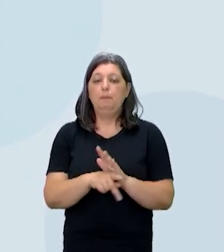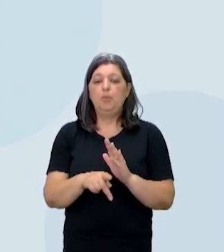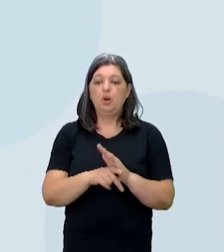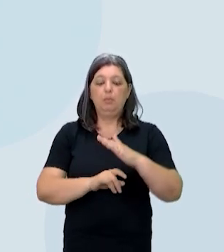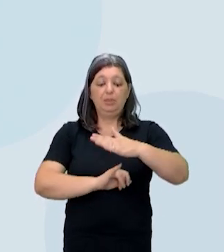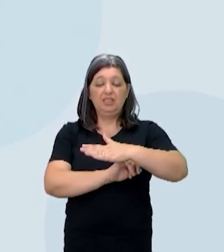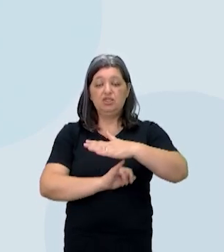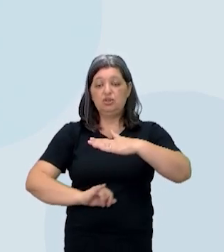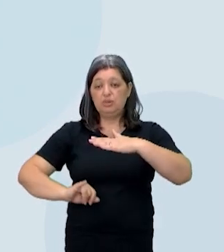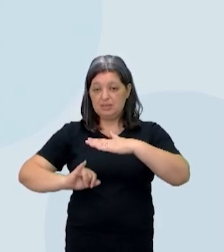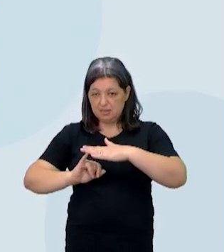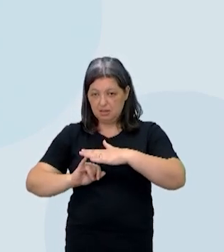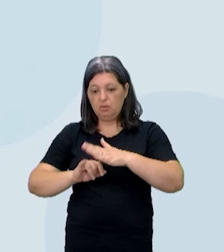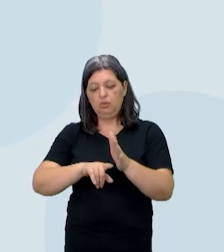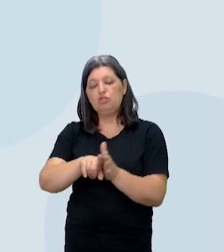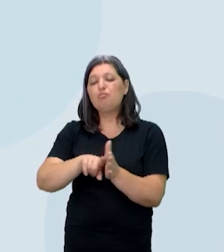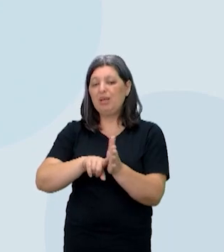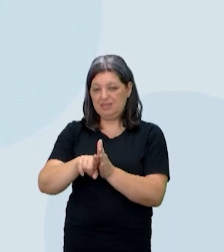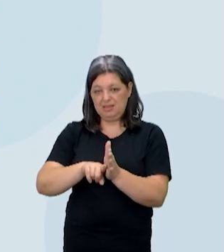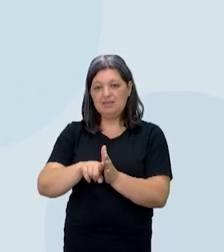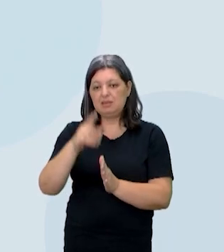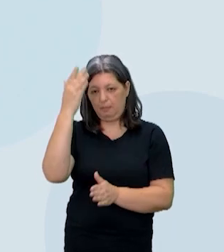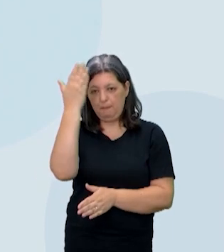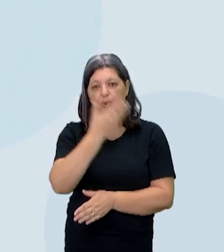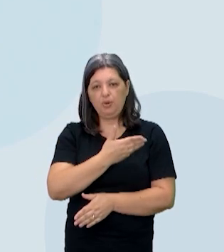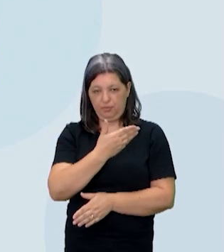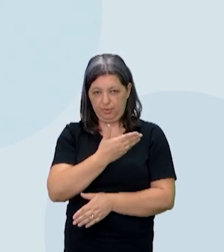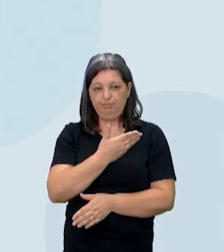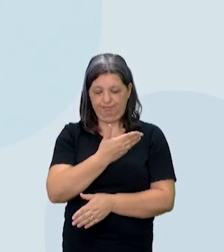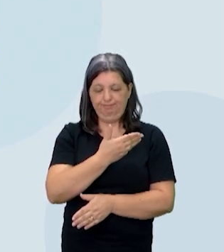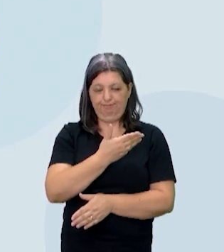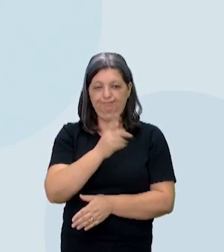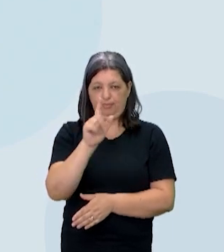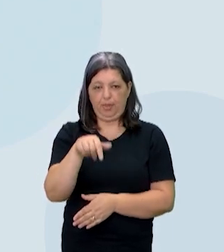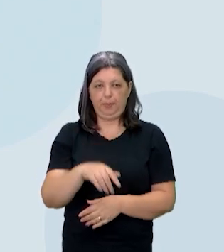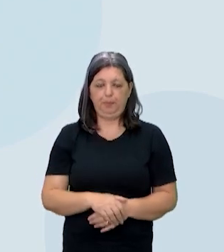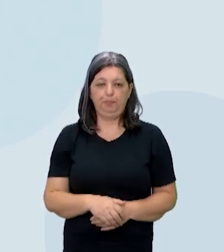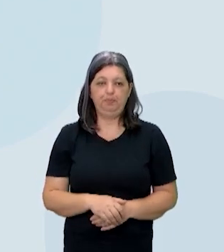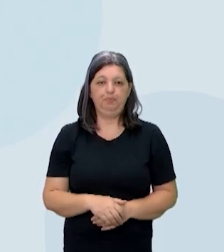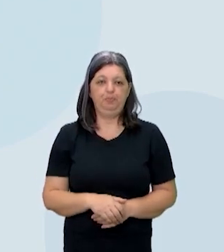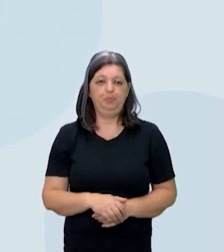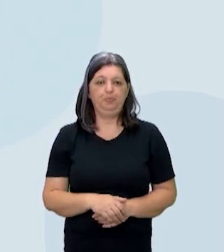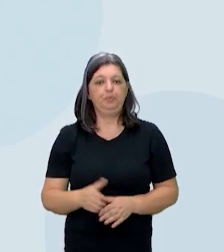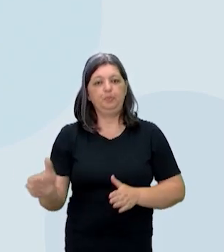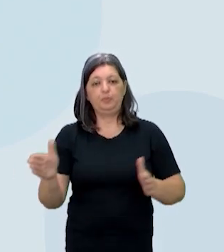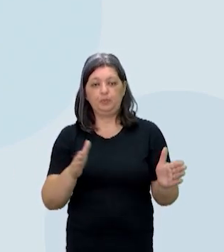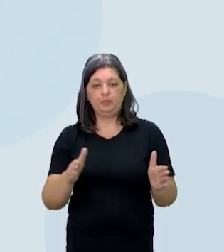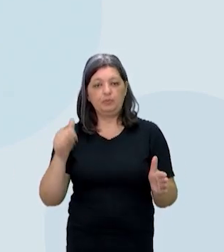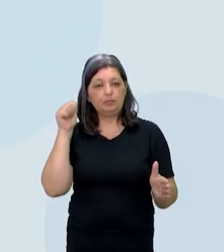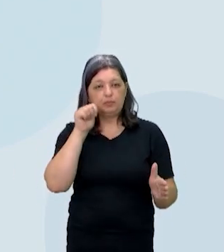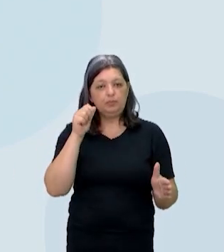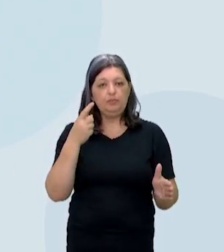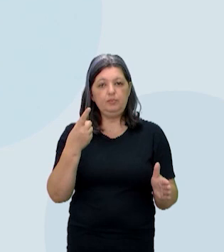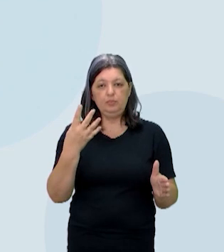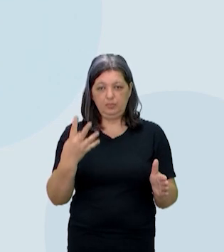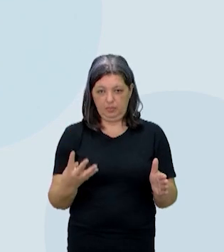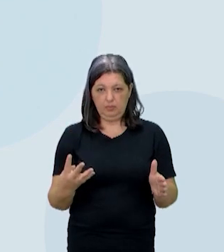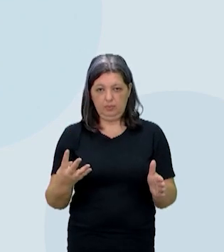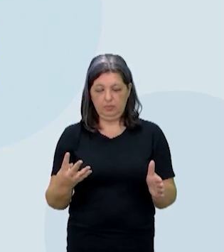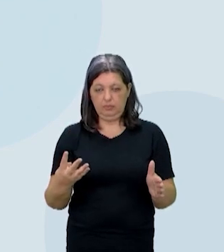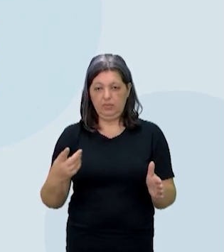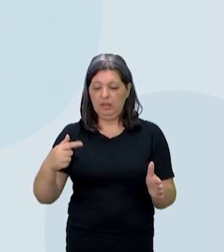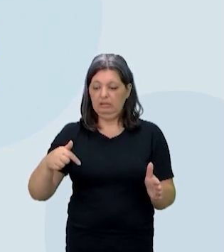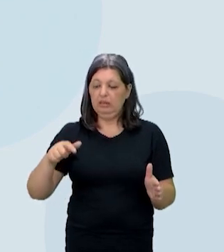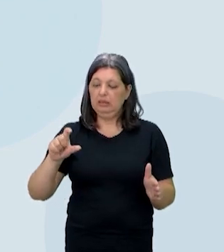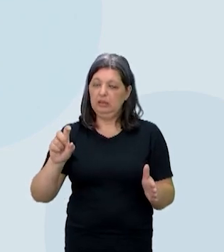instituição que traz esse argumento comprovando, e agora entra de comprovação, ó, olha lá. Entre garotas de 14 anos, cerca